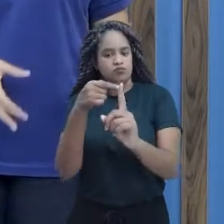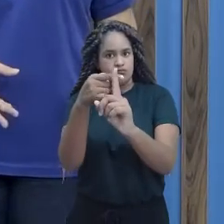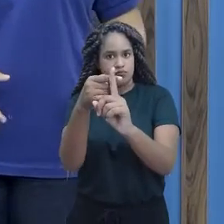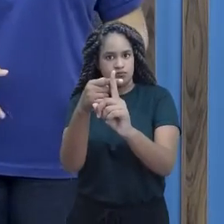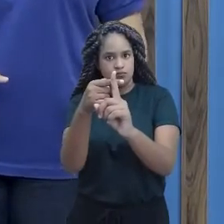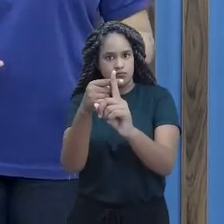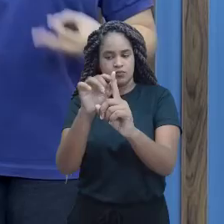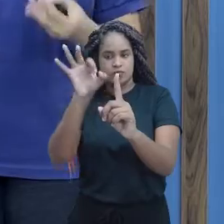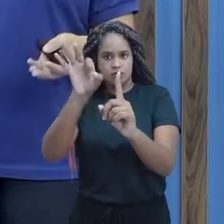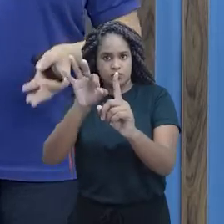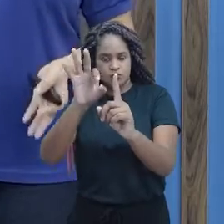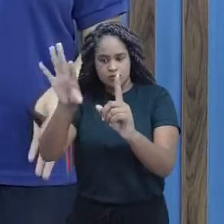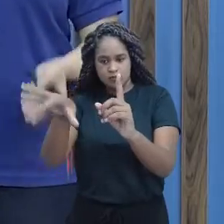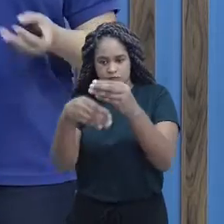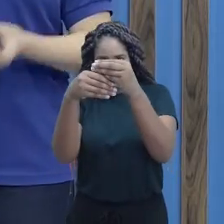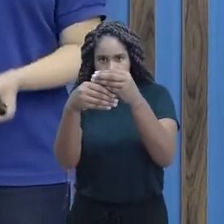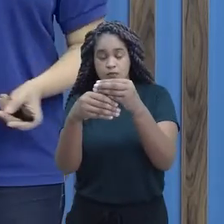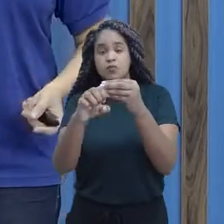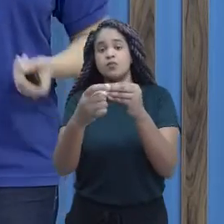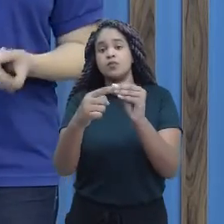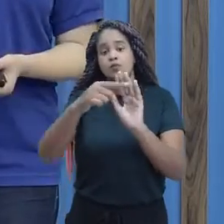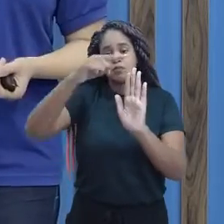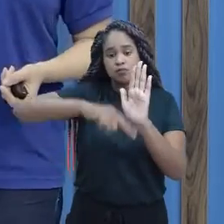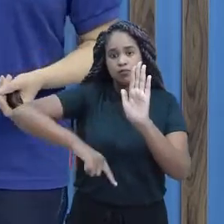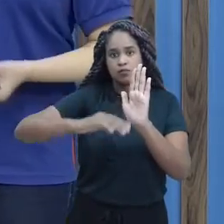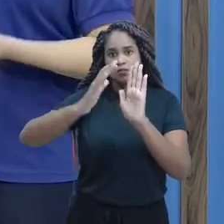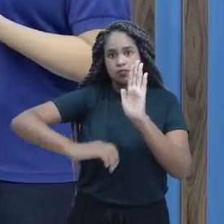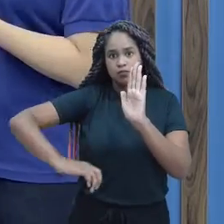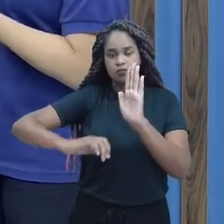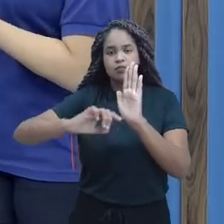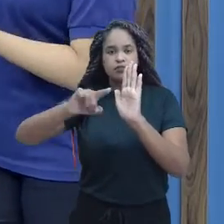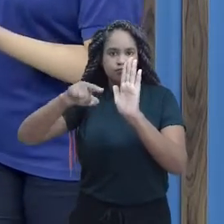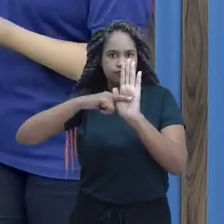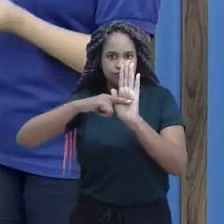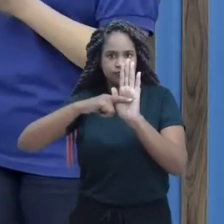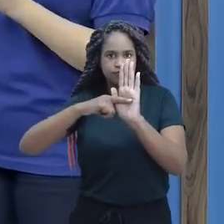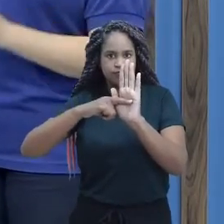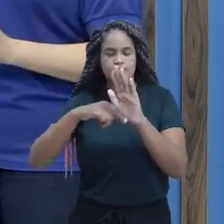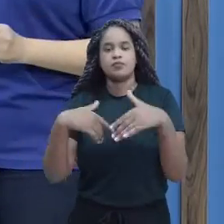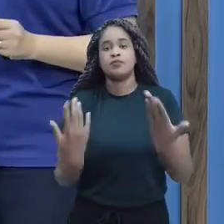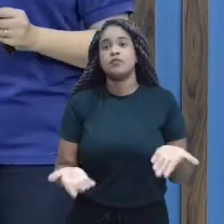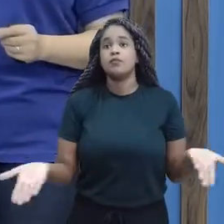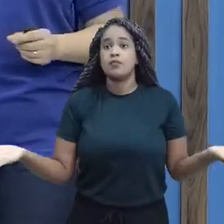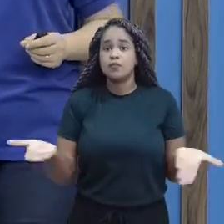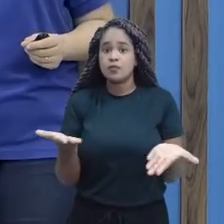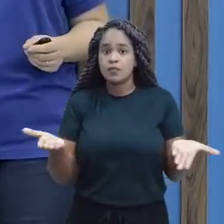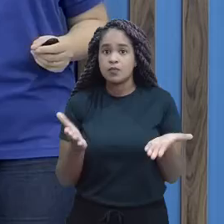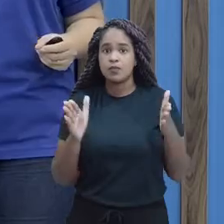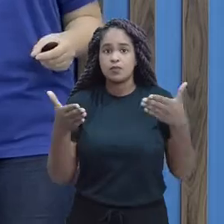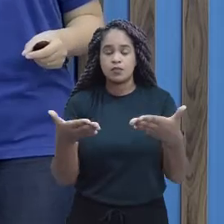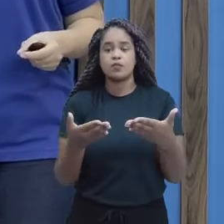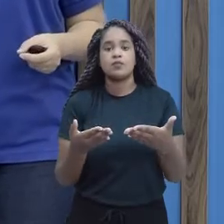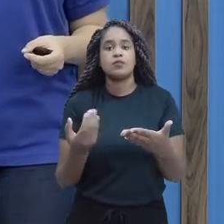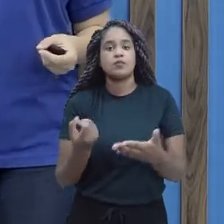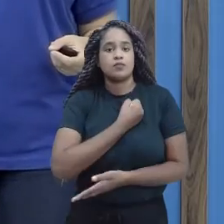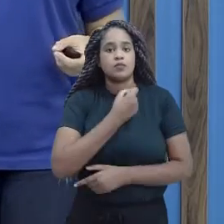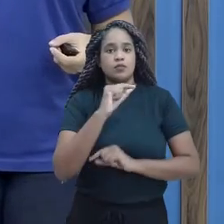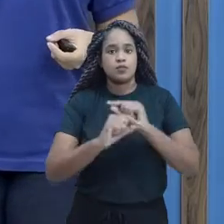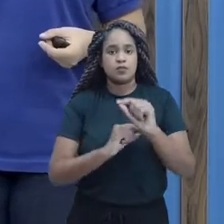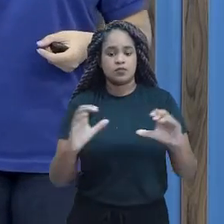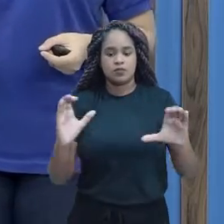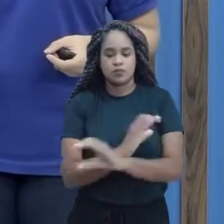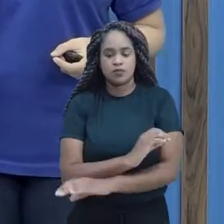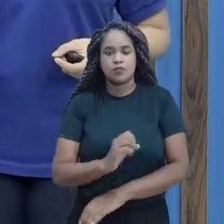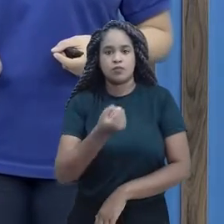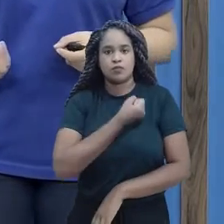valor percentual, ou você vai tirar esse valor. Como a gente está trabalhando com o número inteiro ali, né, o número 1, a ideia de